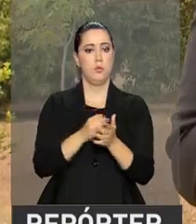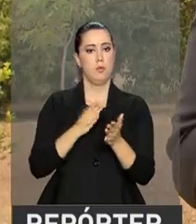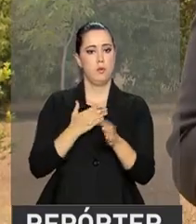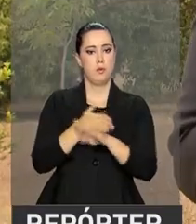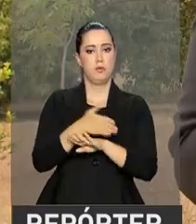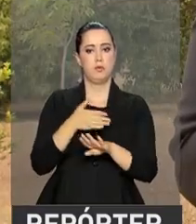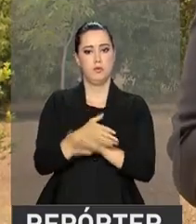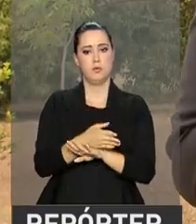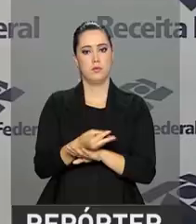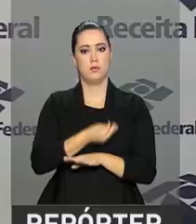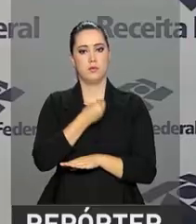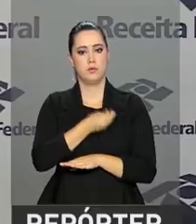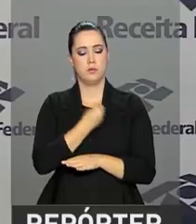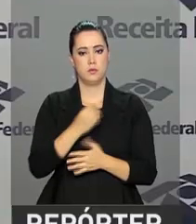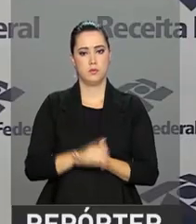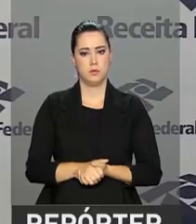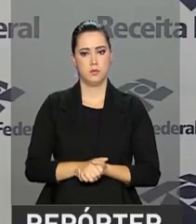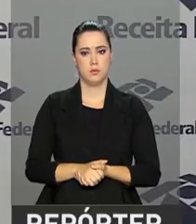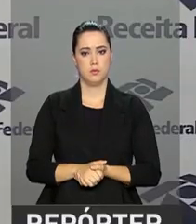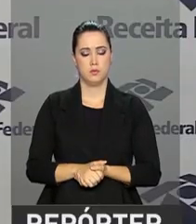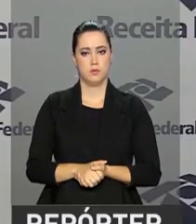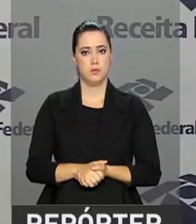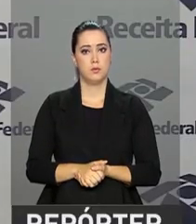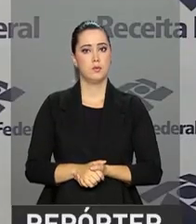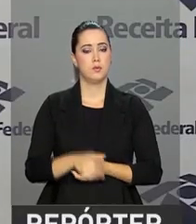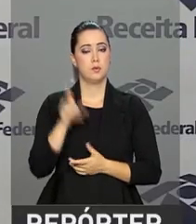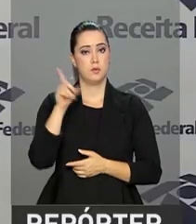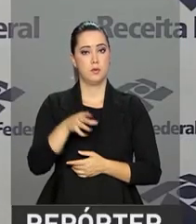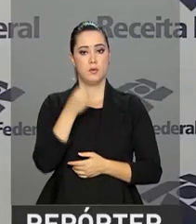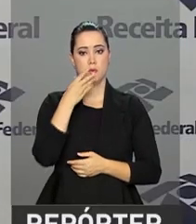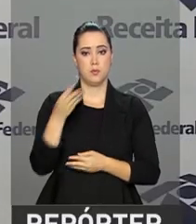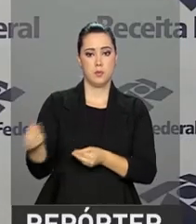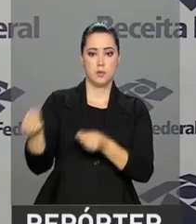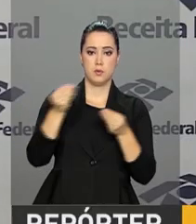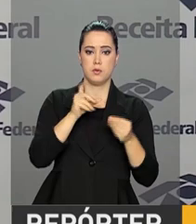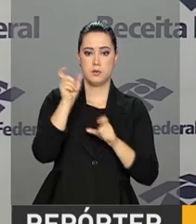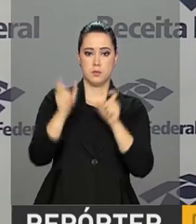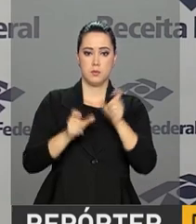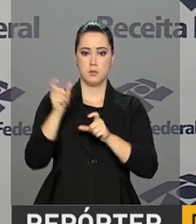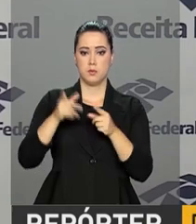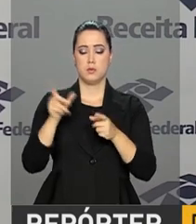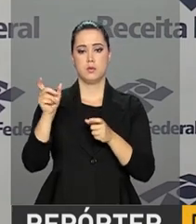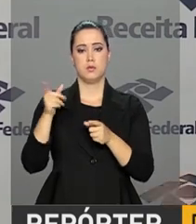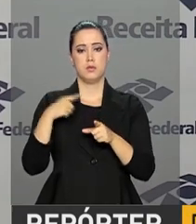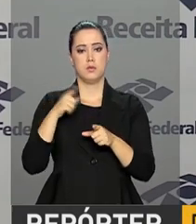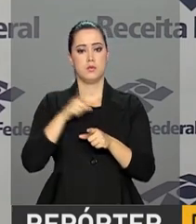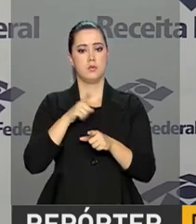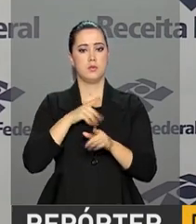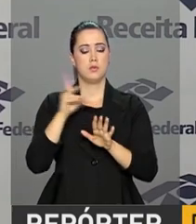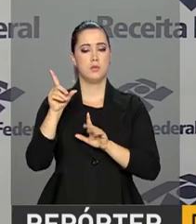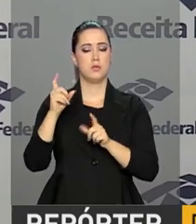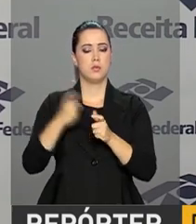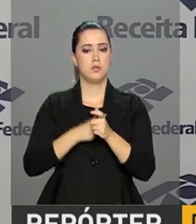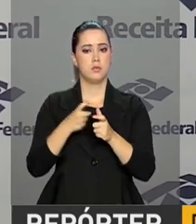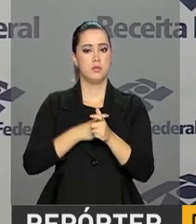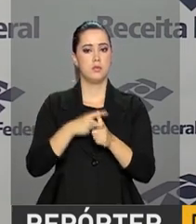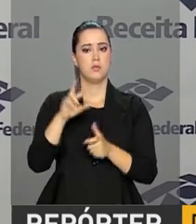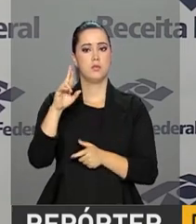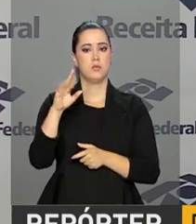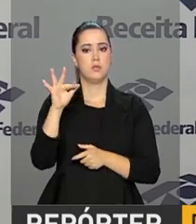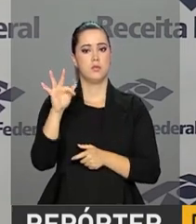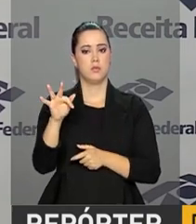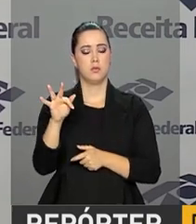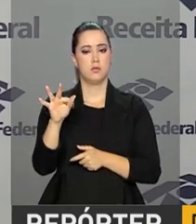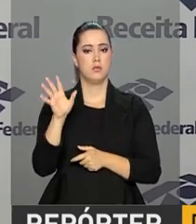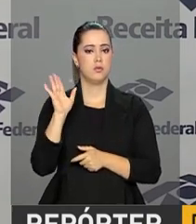entrada em dinheiro vivo principal grande vantagem a trazer com regularidade aquele contribuinte que toca o débito com a receita